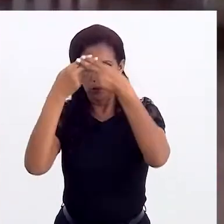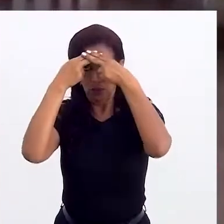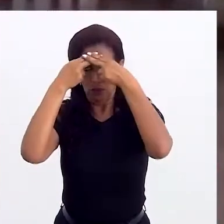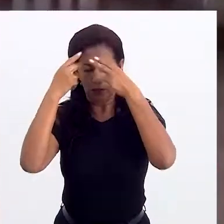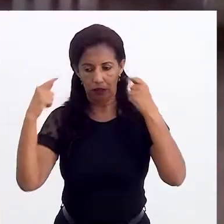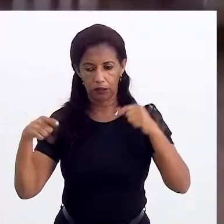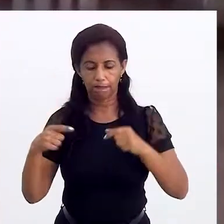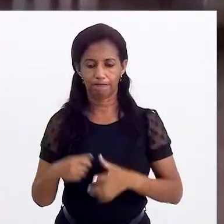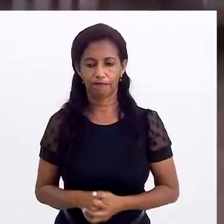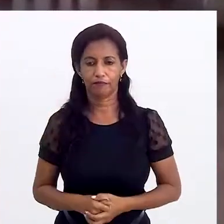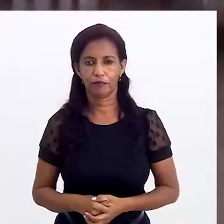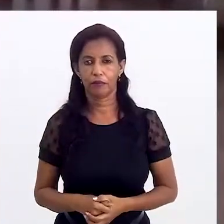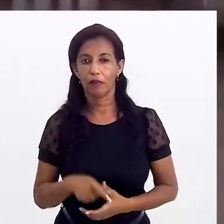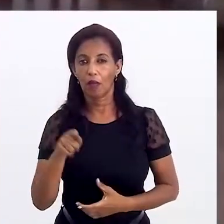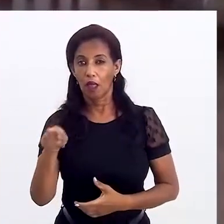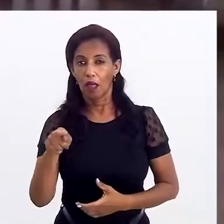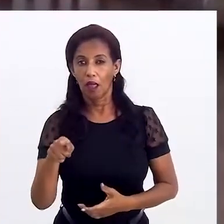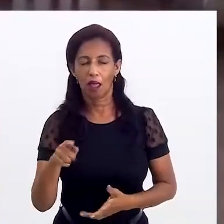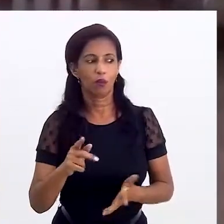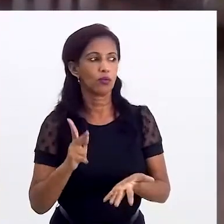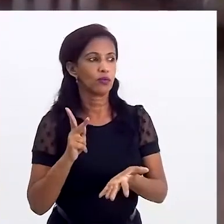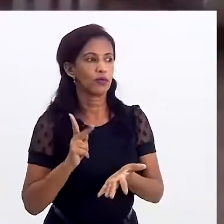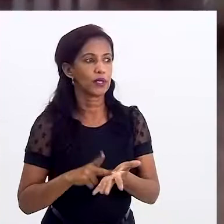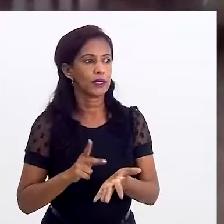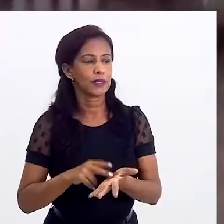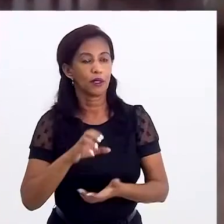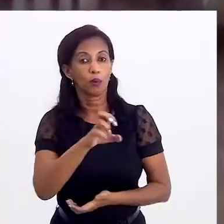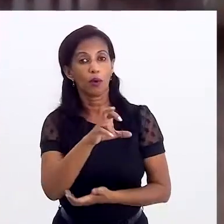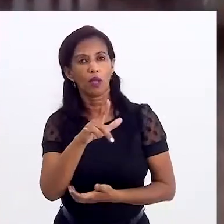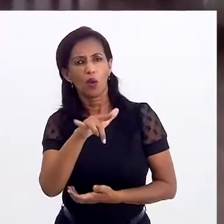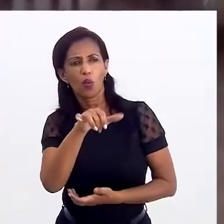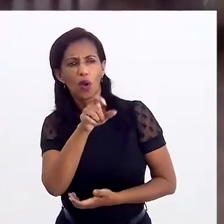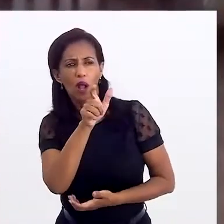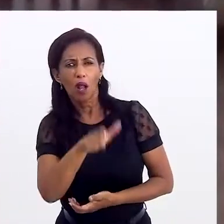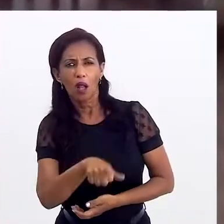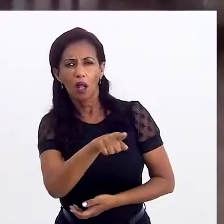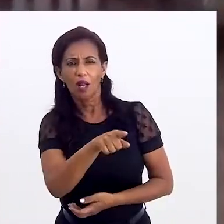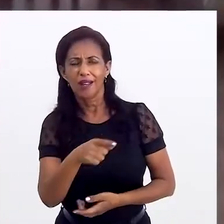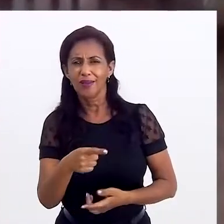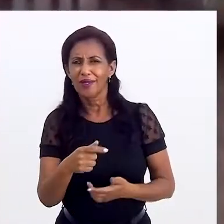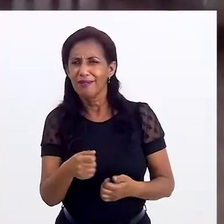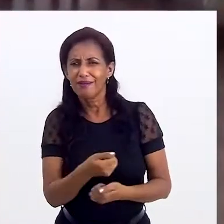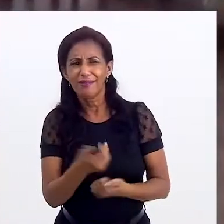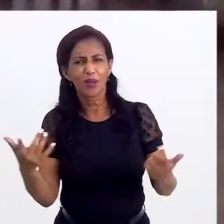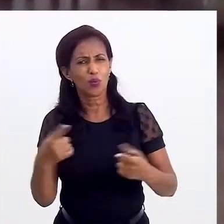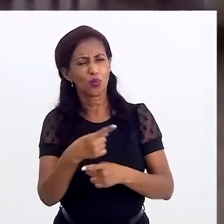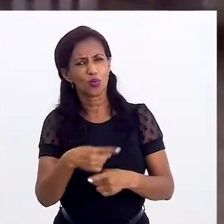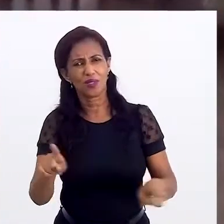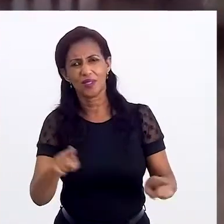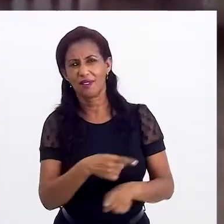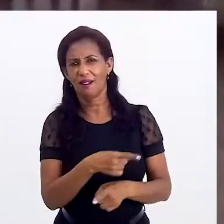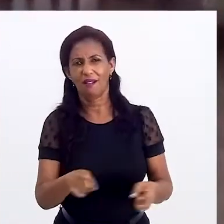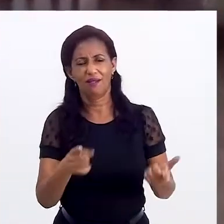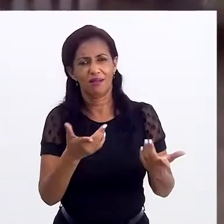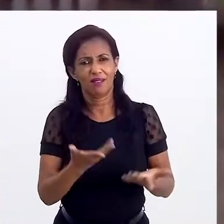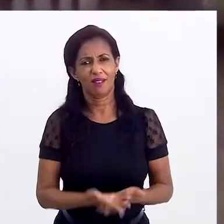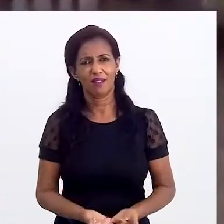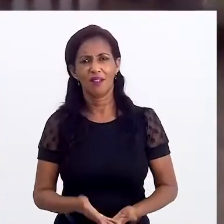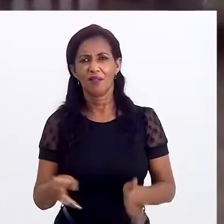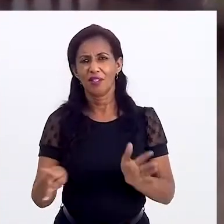Cleiton muito significativo, porque o Cleiton é um cara tão musical,